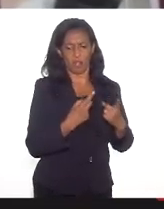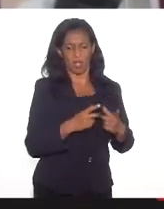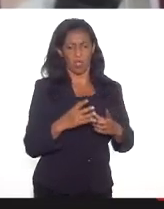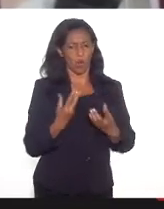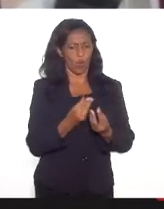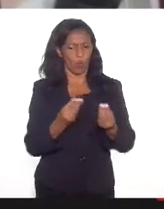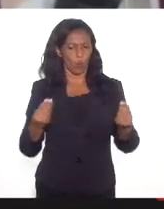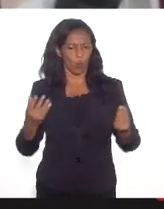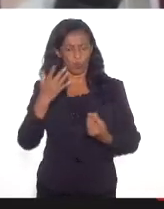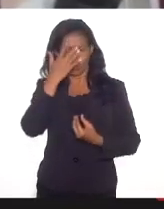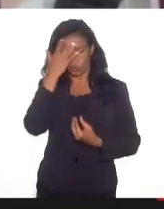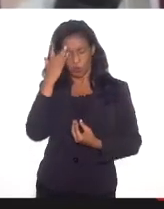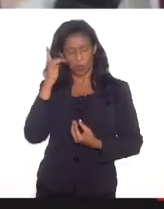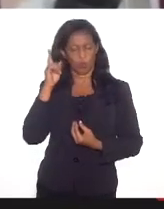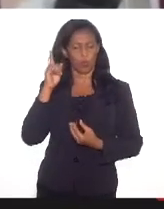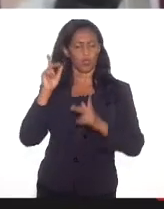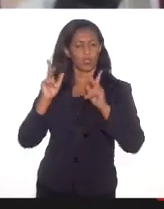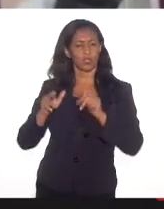aqui não